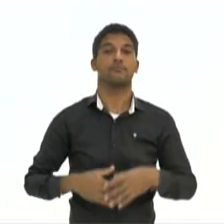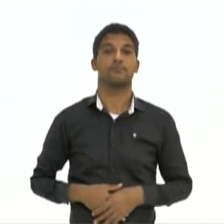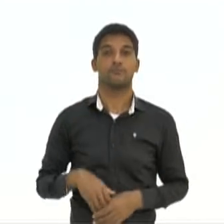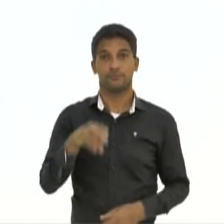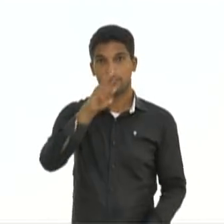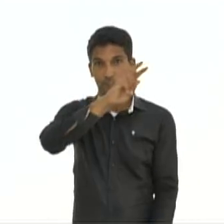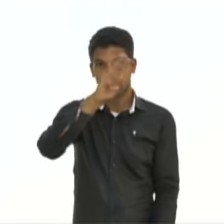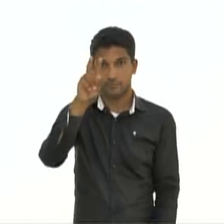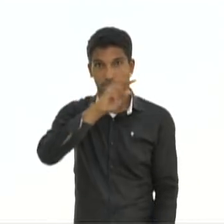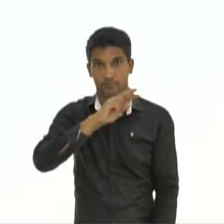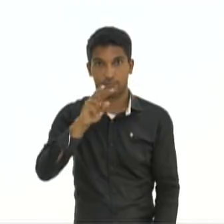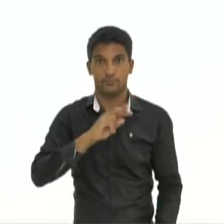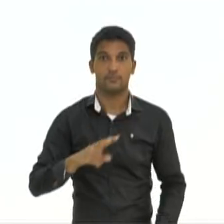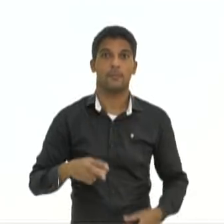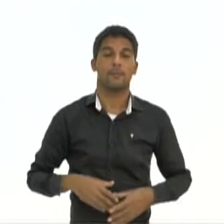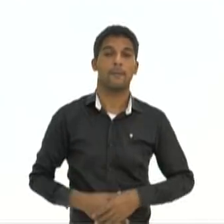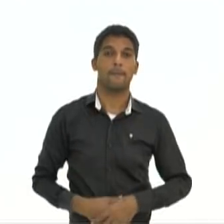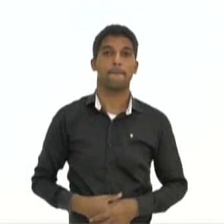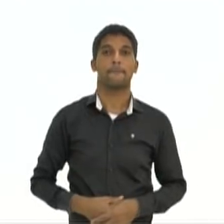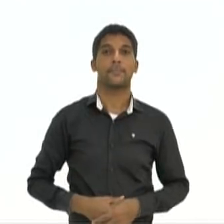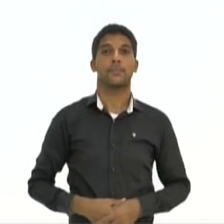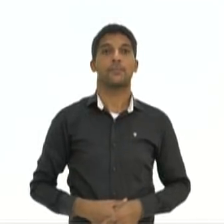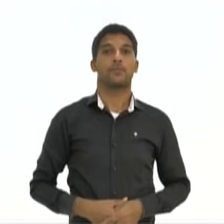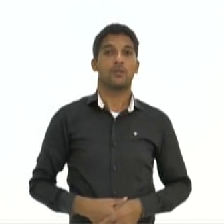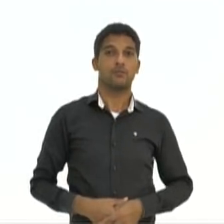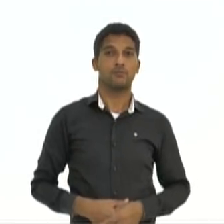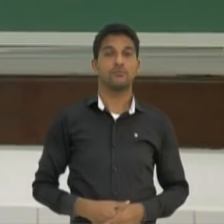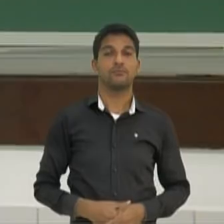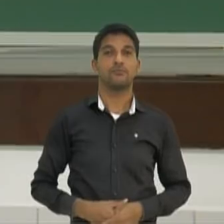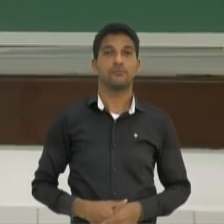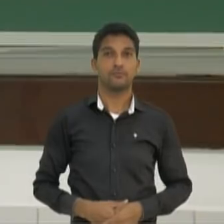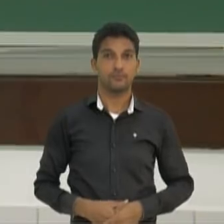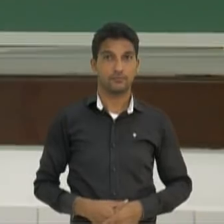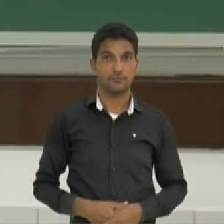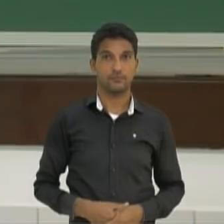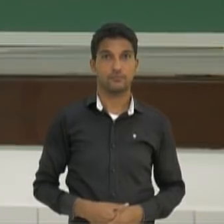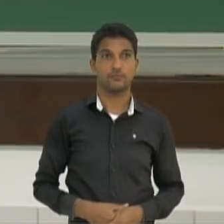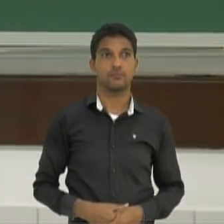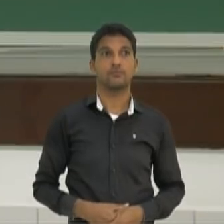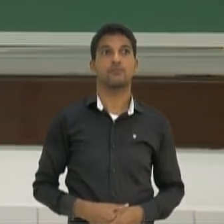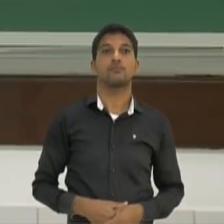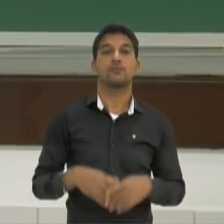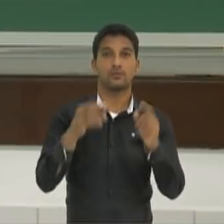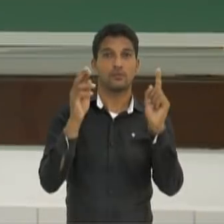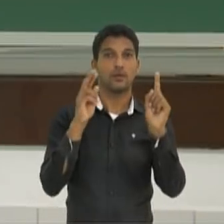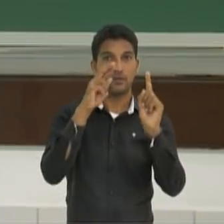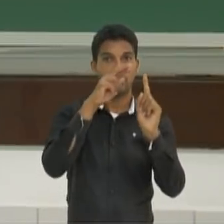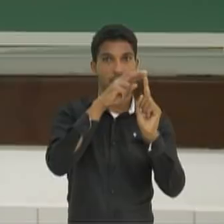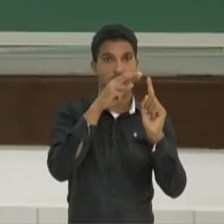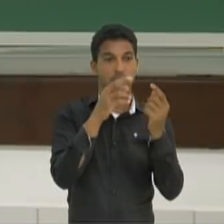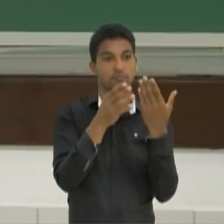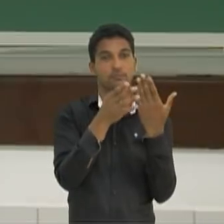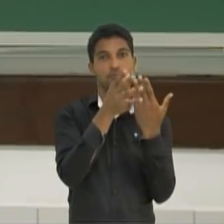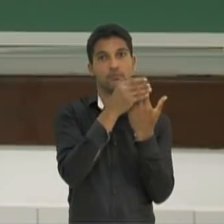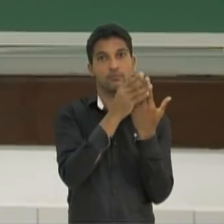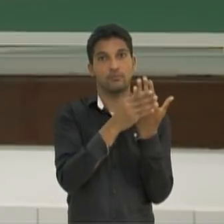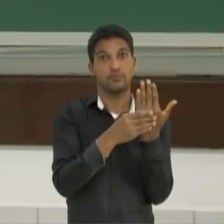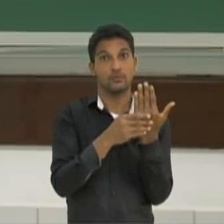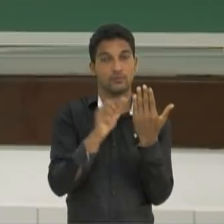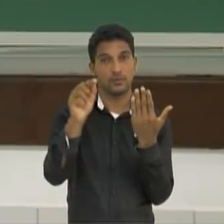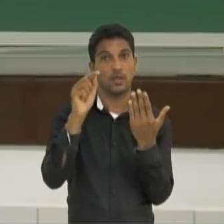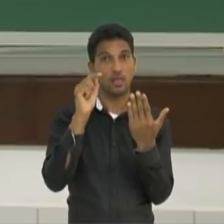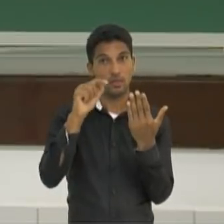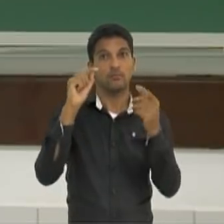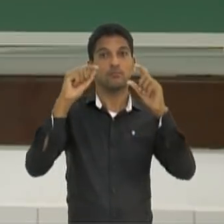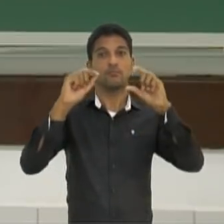né, e tentamos identificar ali ironia e humor nos textos, né. Então, seguem ali as referências para aprofundamento nos